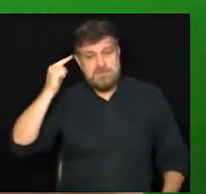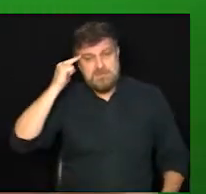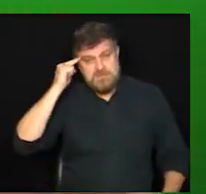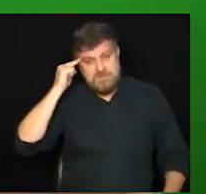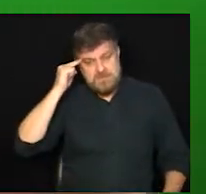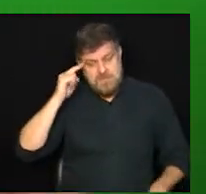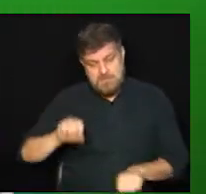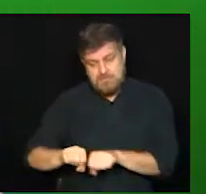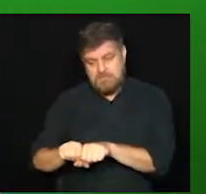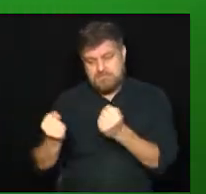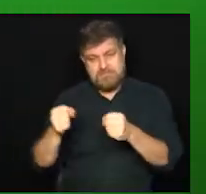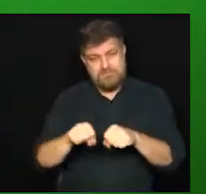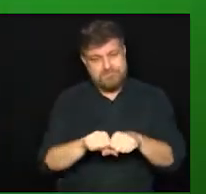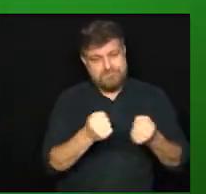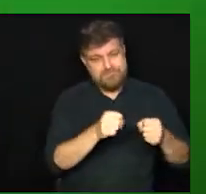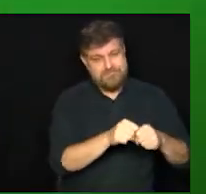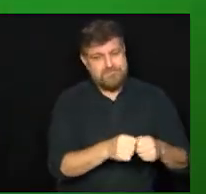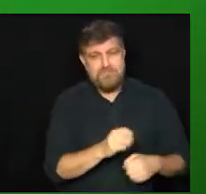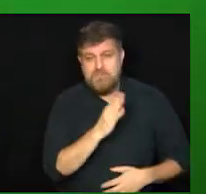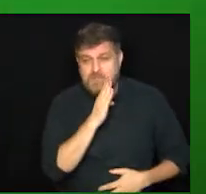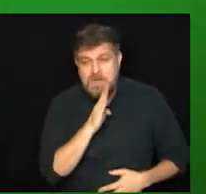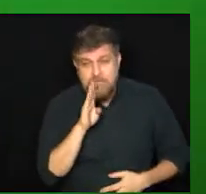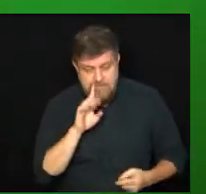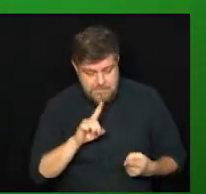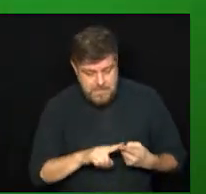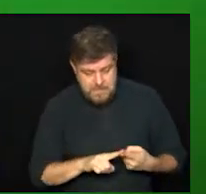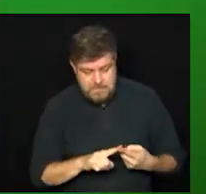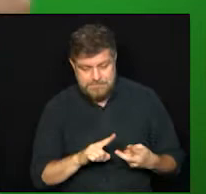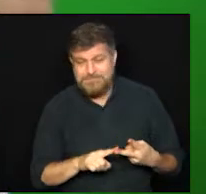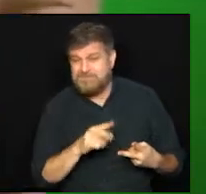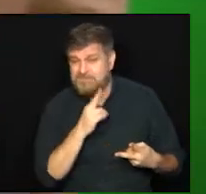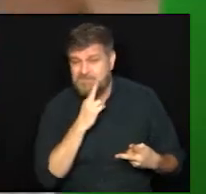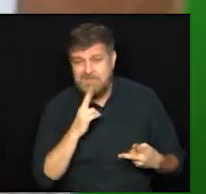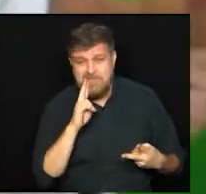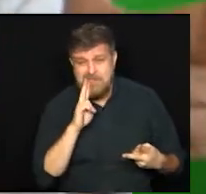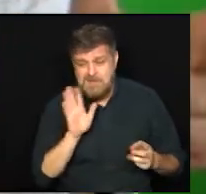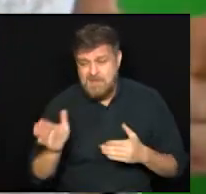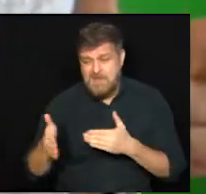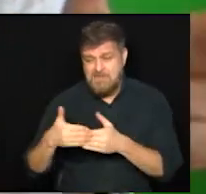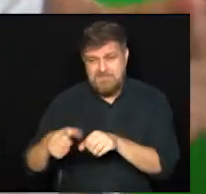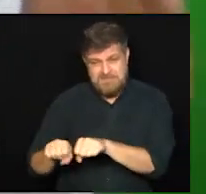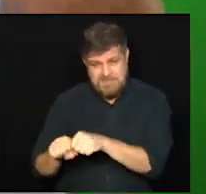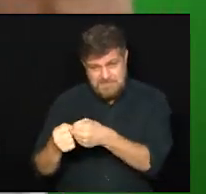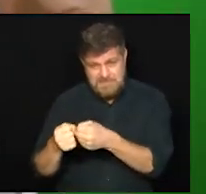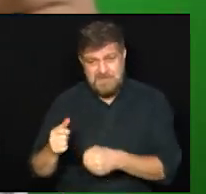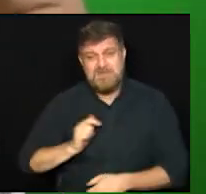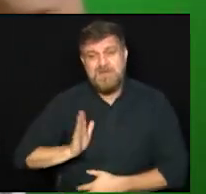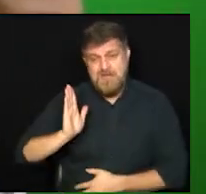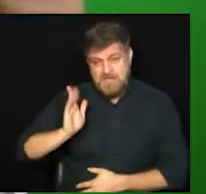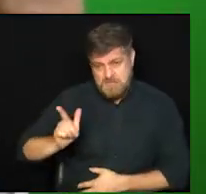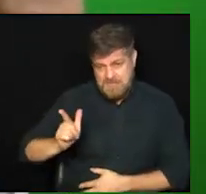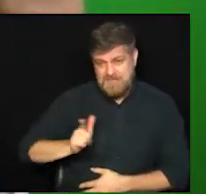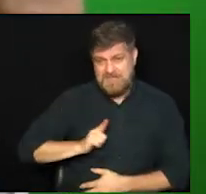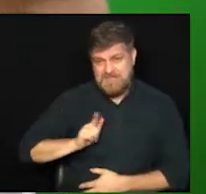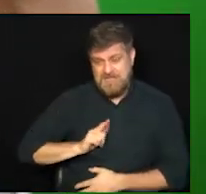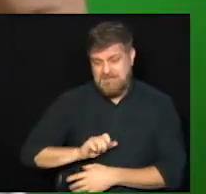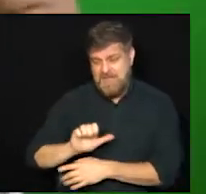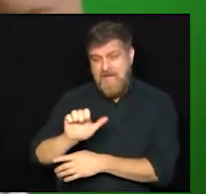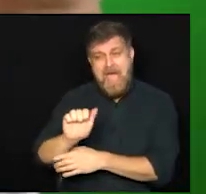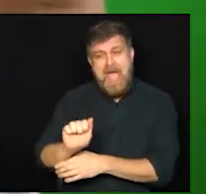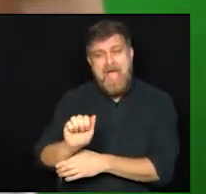quebrou. Bares e restaurantes, né? Vocês receberam a Brasel aí,